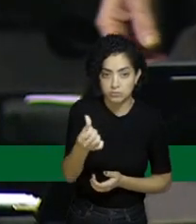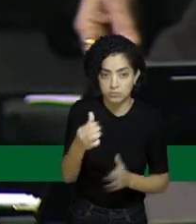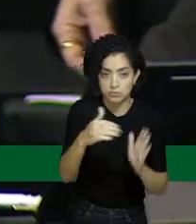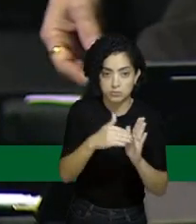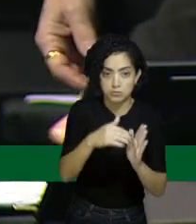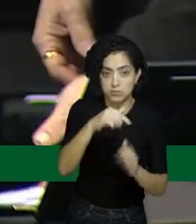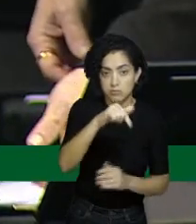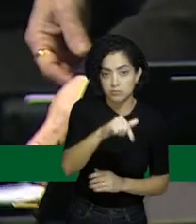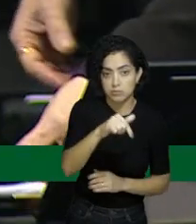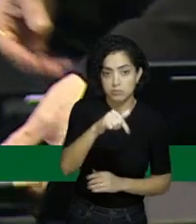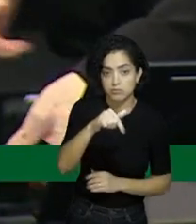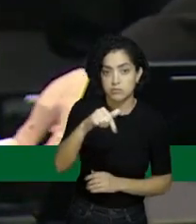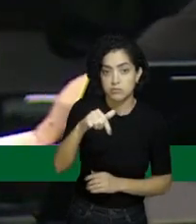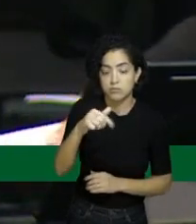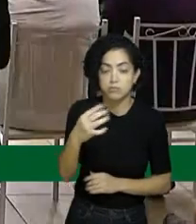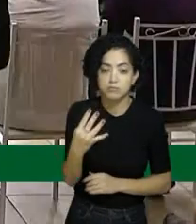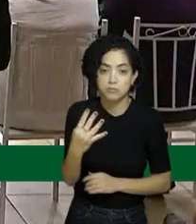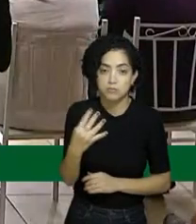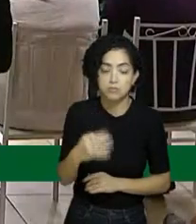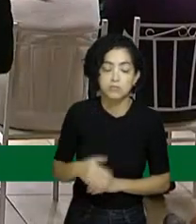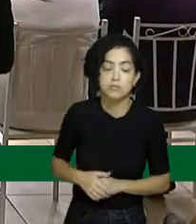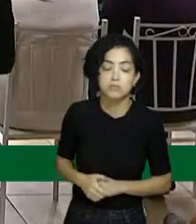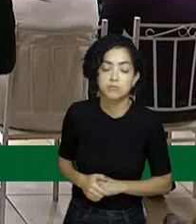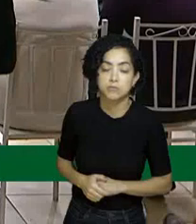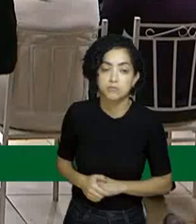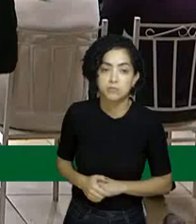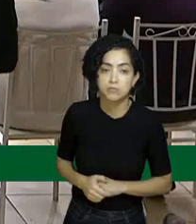a 774.